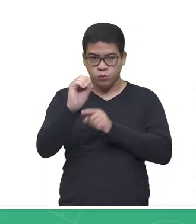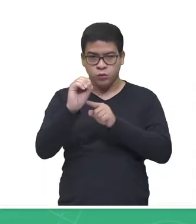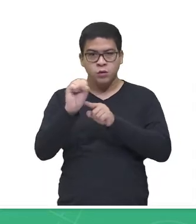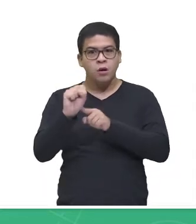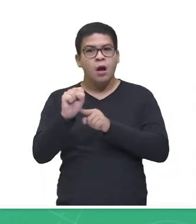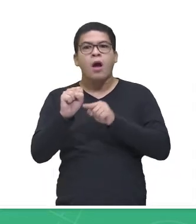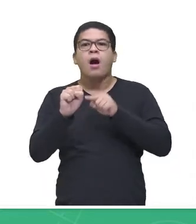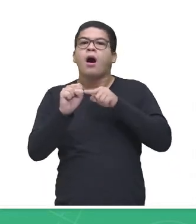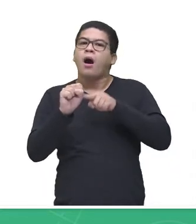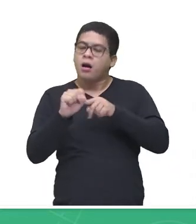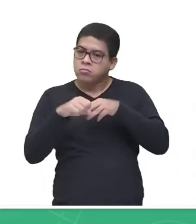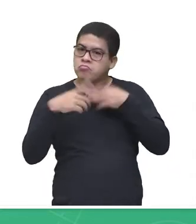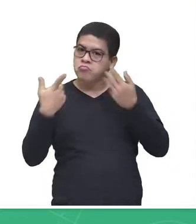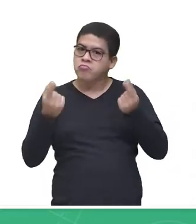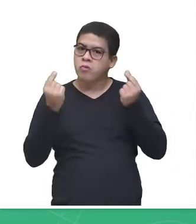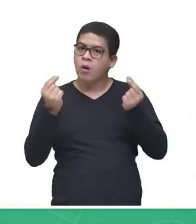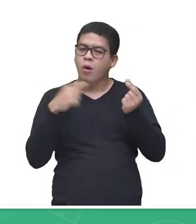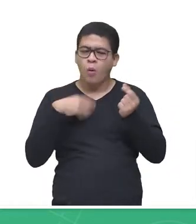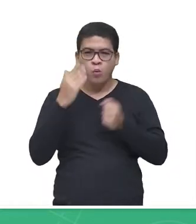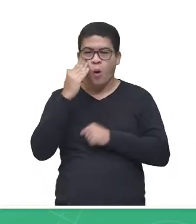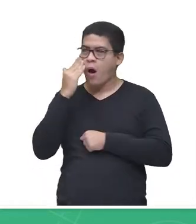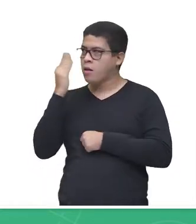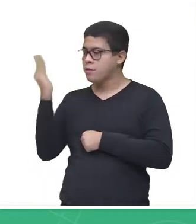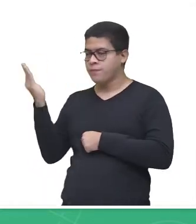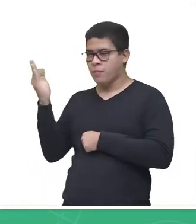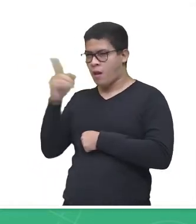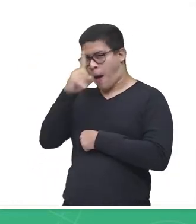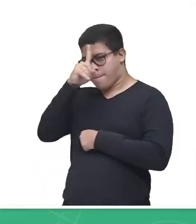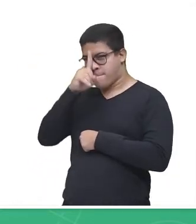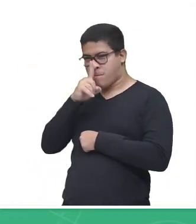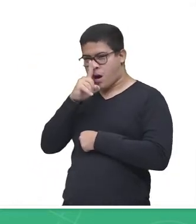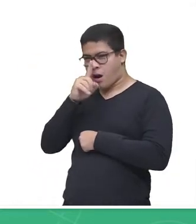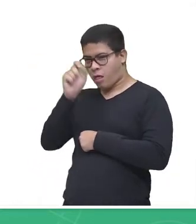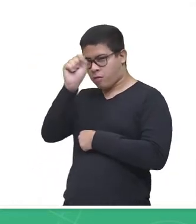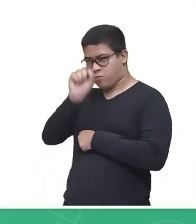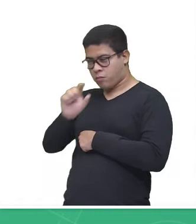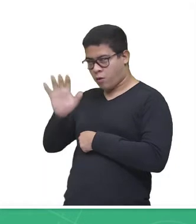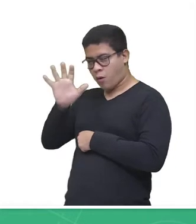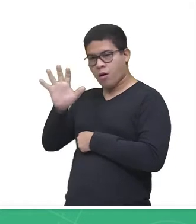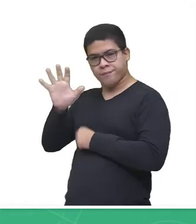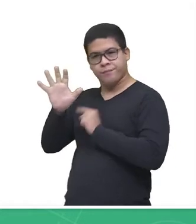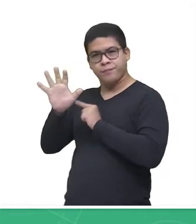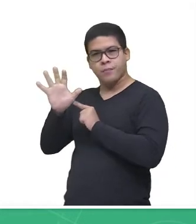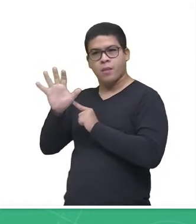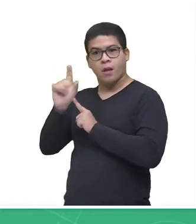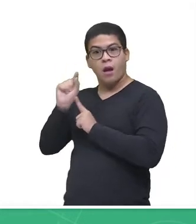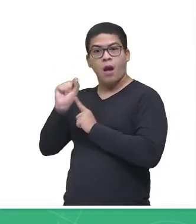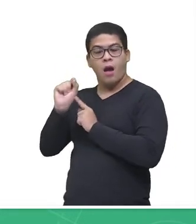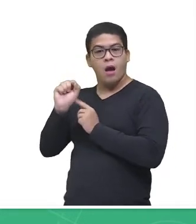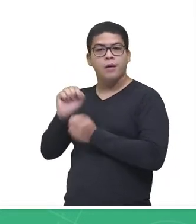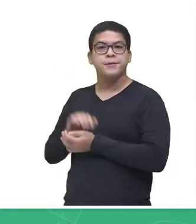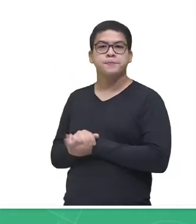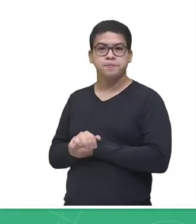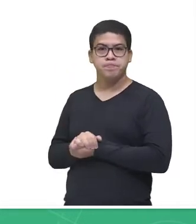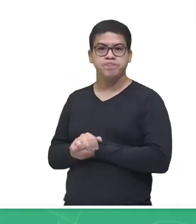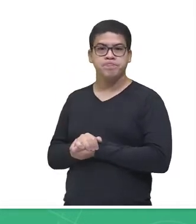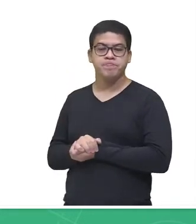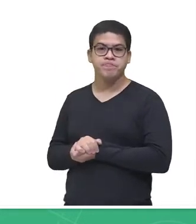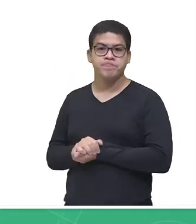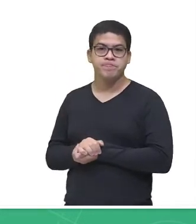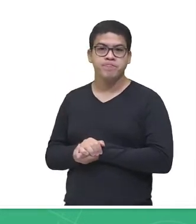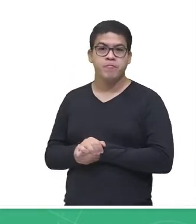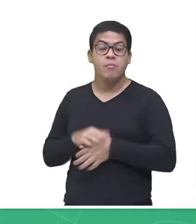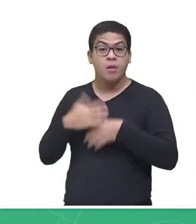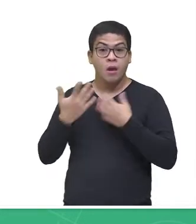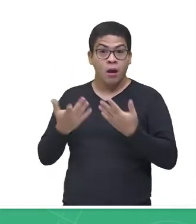são envolvidos por membrana, como a gente pode observar aqui nessa representação dele. E aí